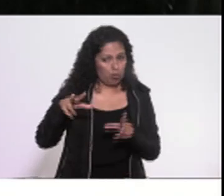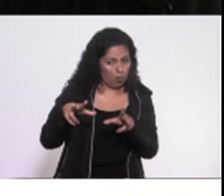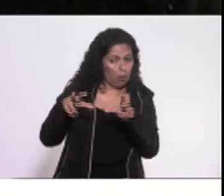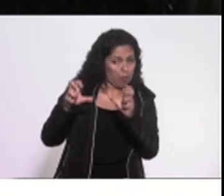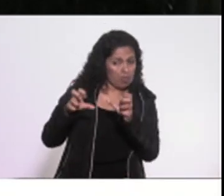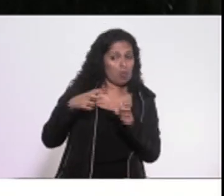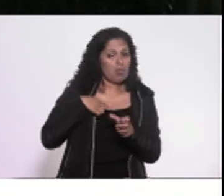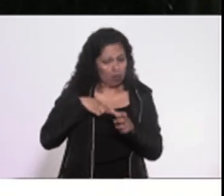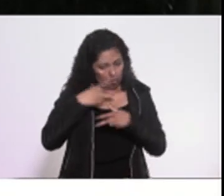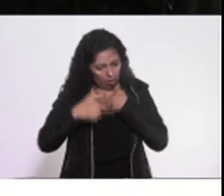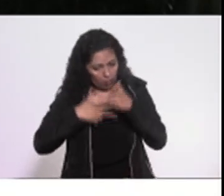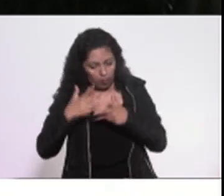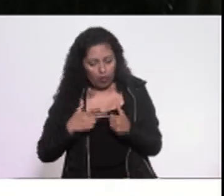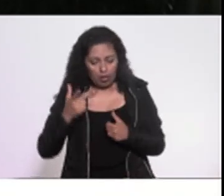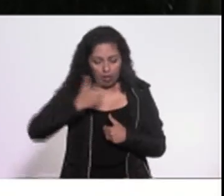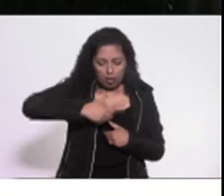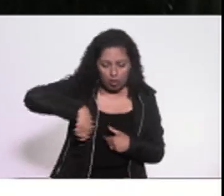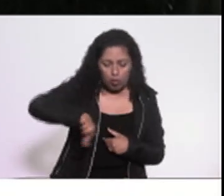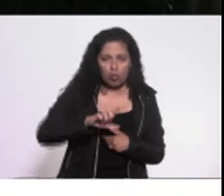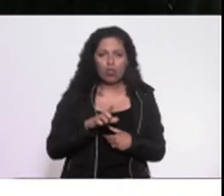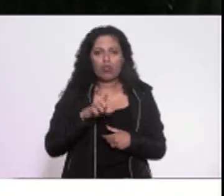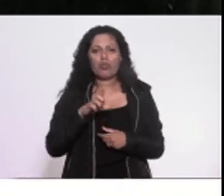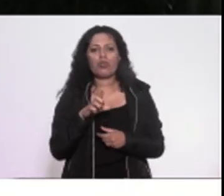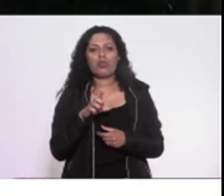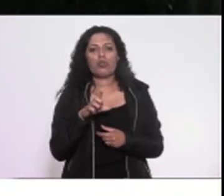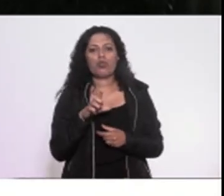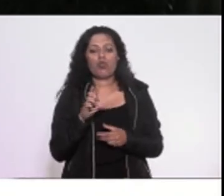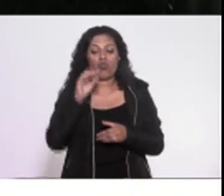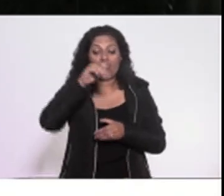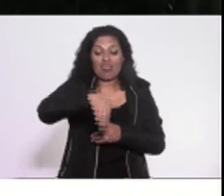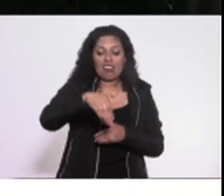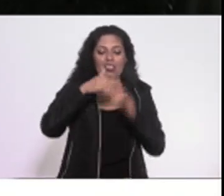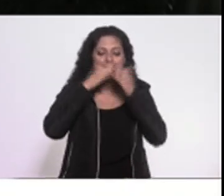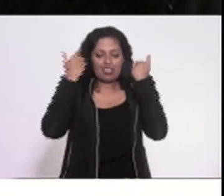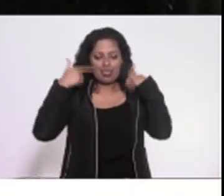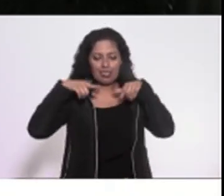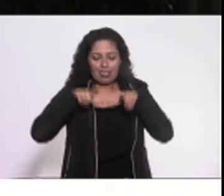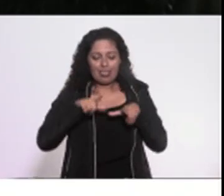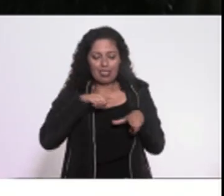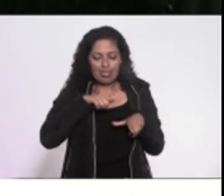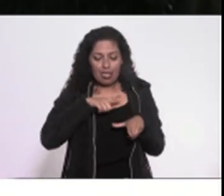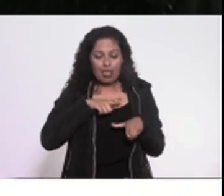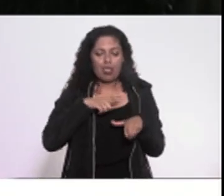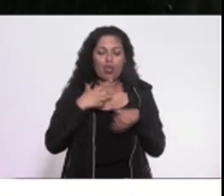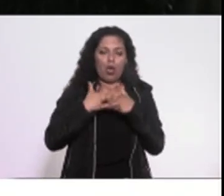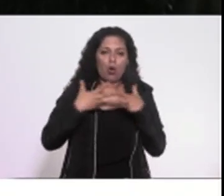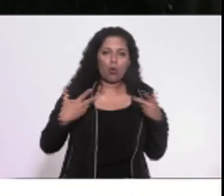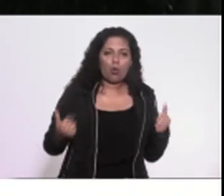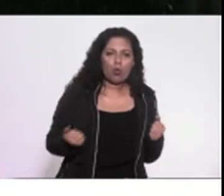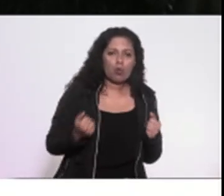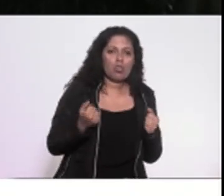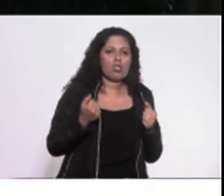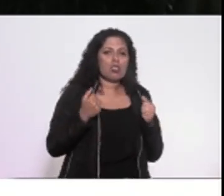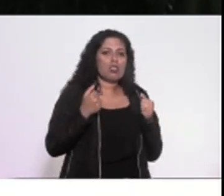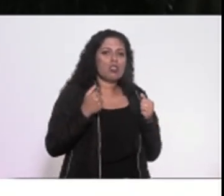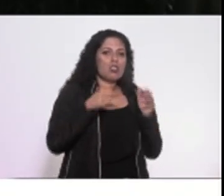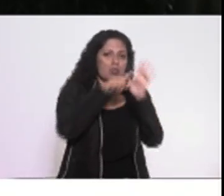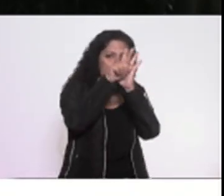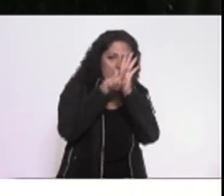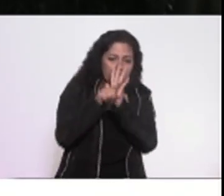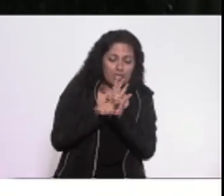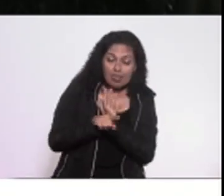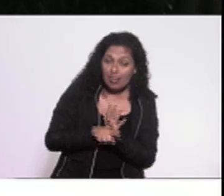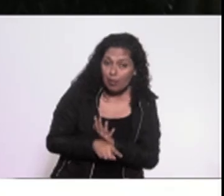sugestão minha, é que a gente tenha dentro da ALERJ alguma ferramenta de monitoramento